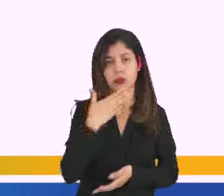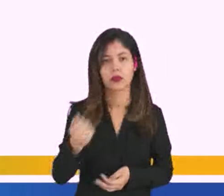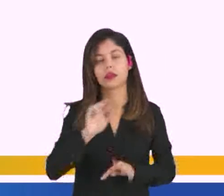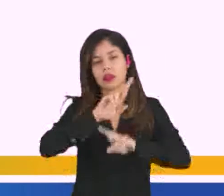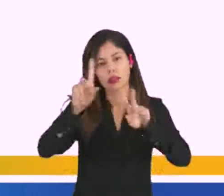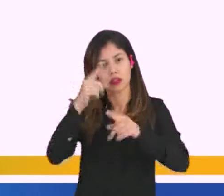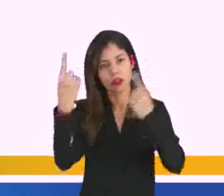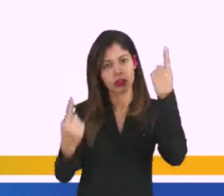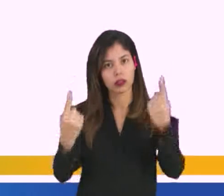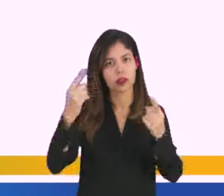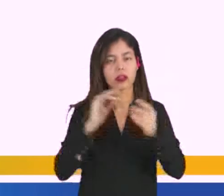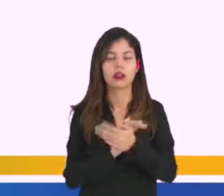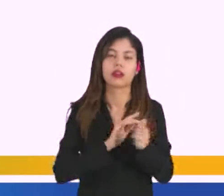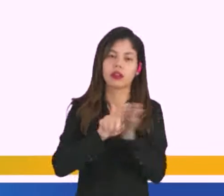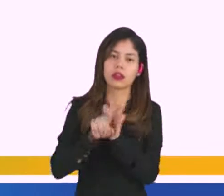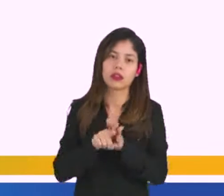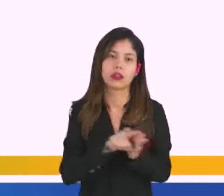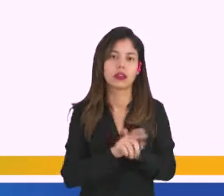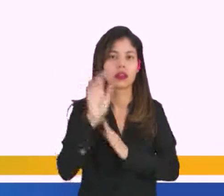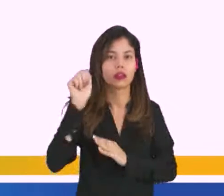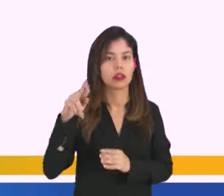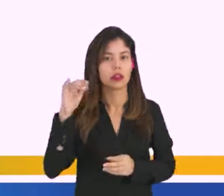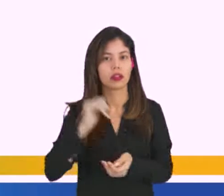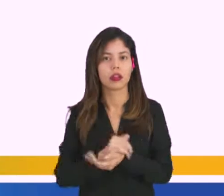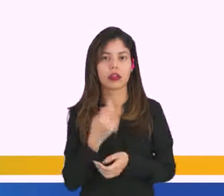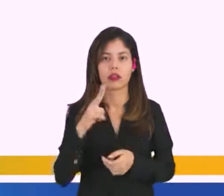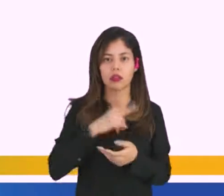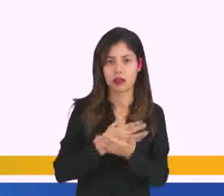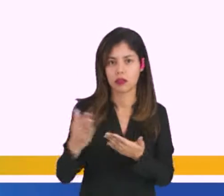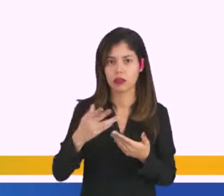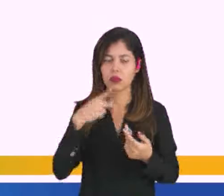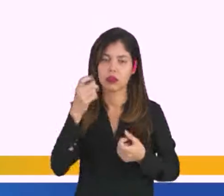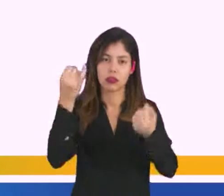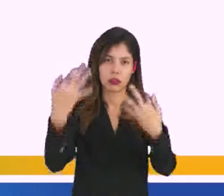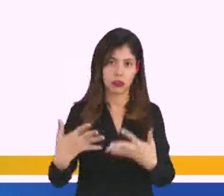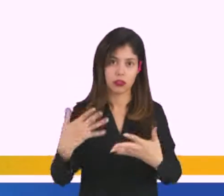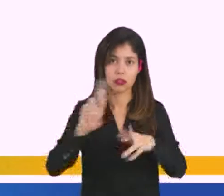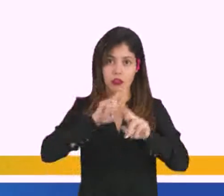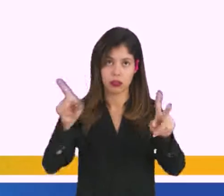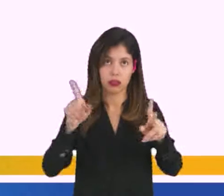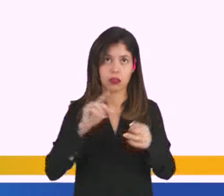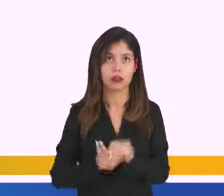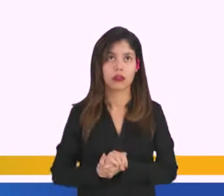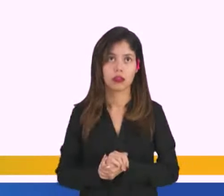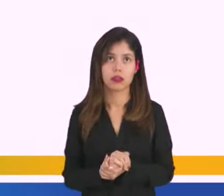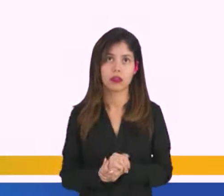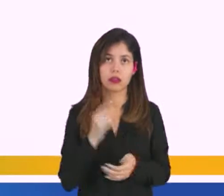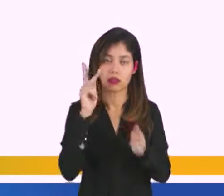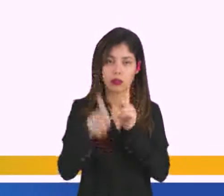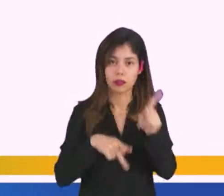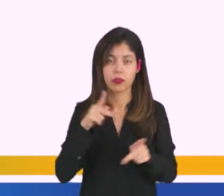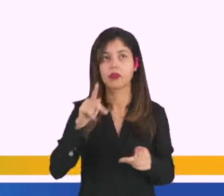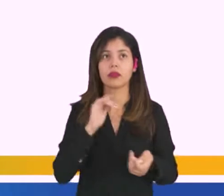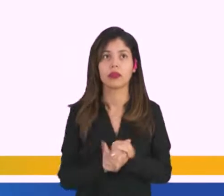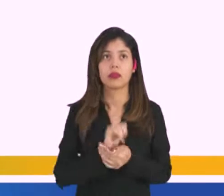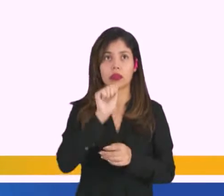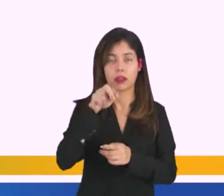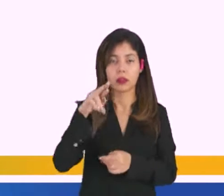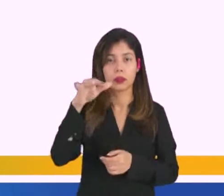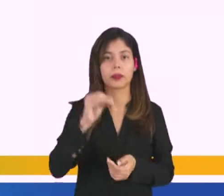a diferença entre pesquisa amostral e censitária, nós vamos inicialmente salientar a diferença entre população e